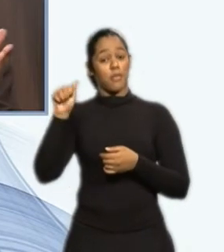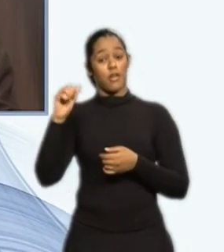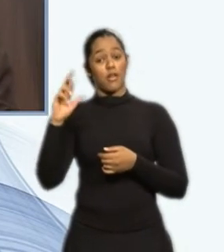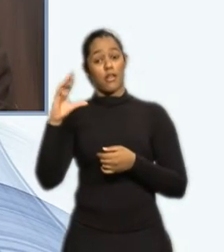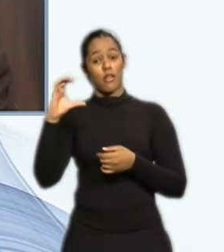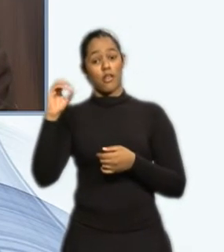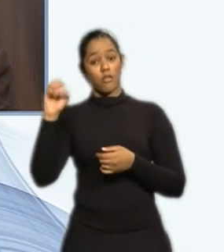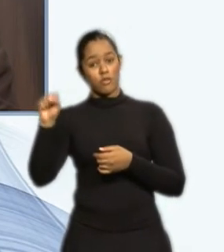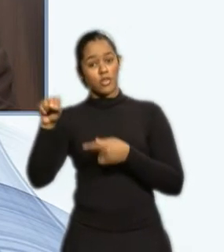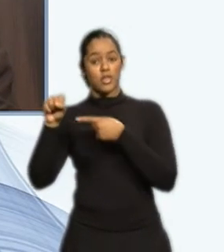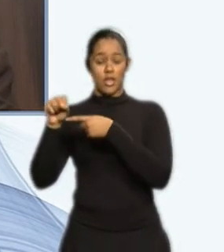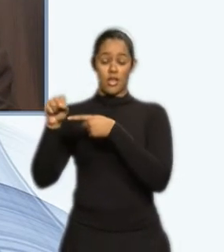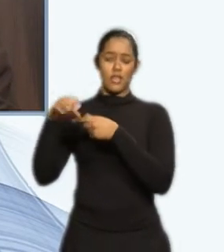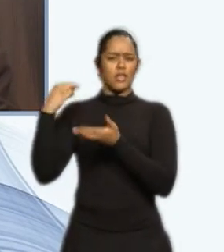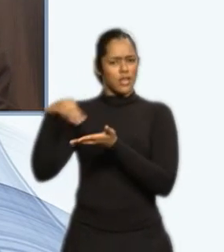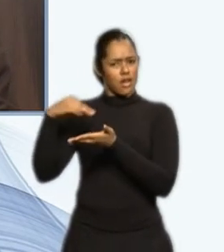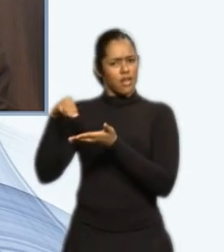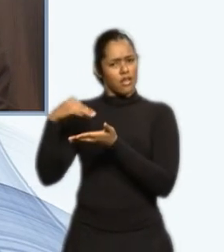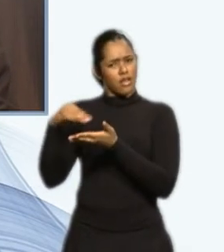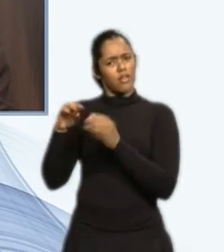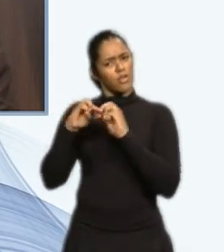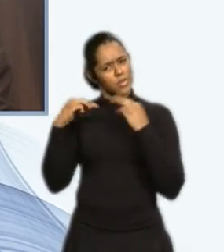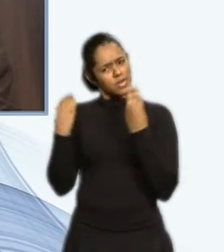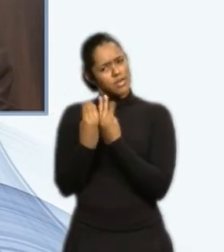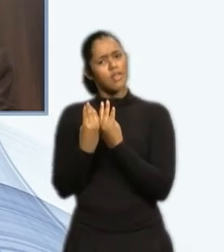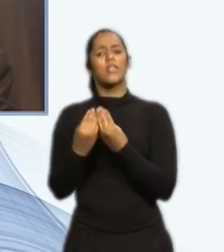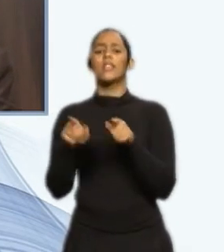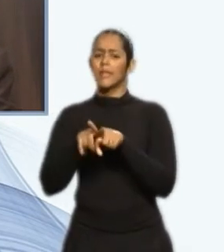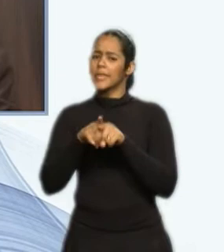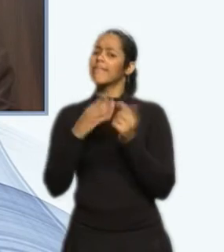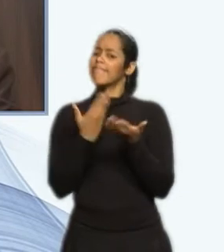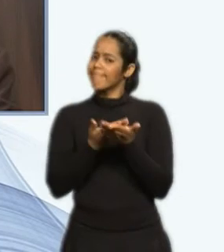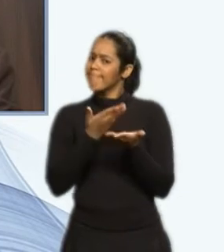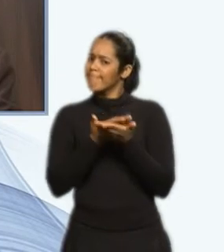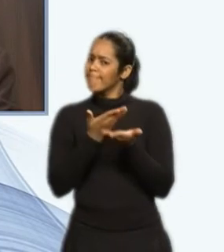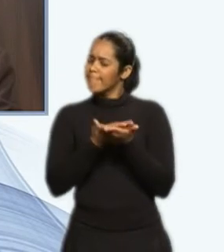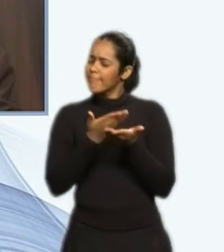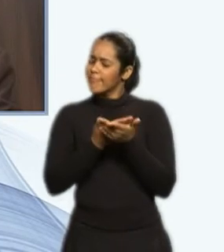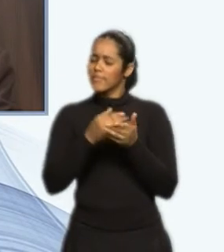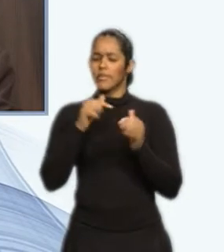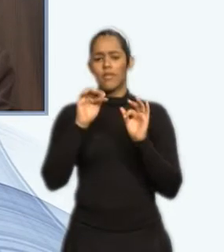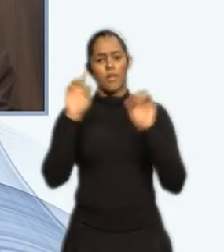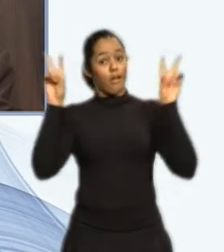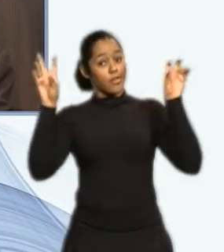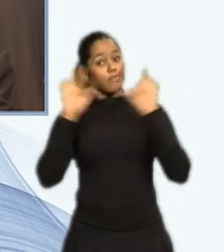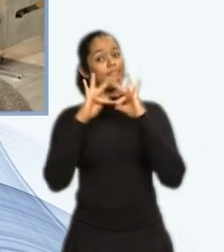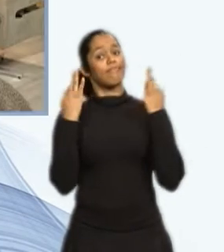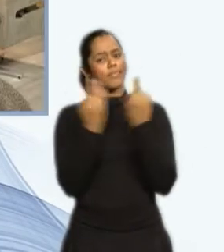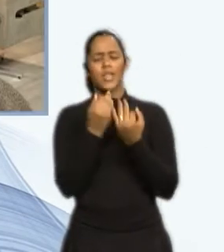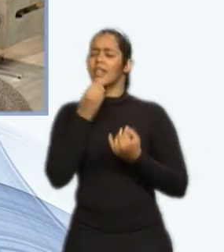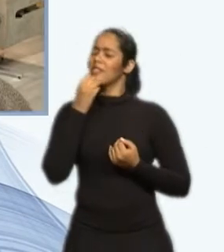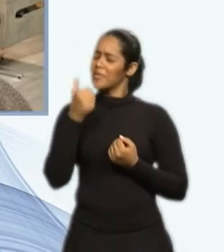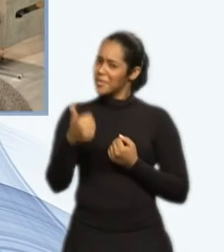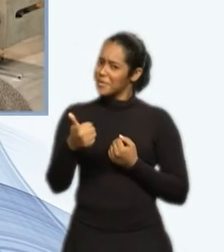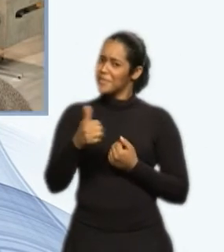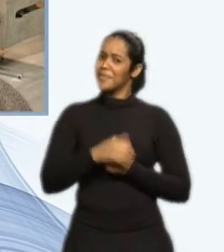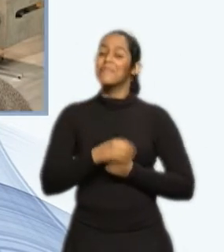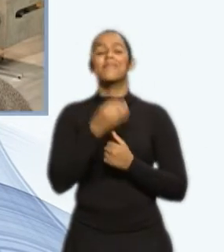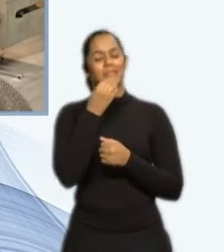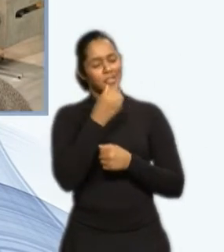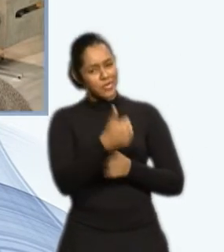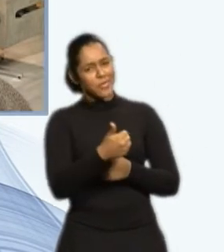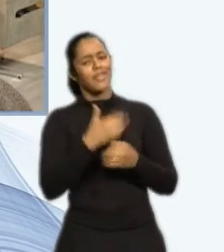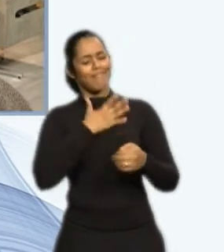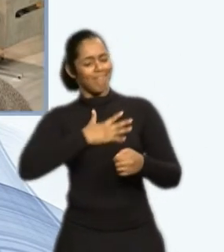Bonfim, secretário ministerial associado e um profundo estudioso dos assuntos de família. Tudo bem, pastor Marcos Bonfim?